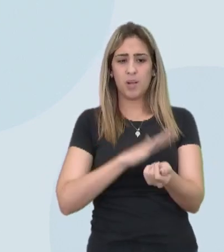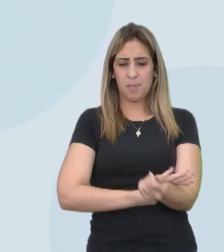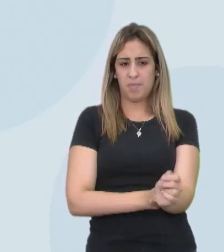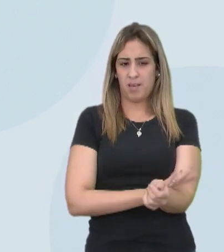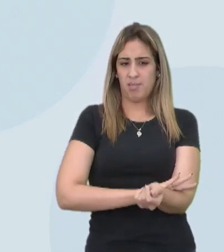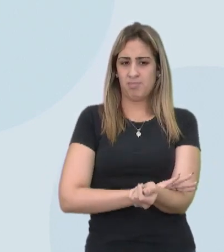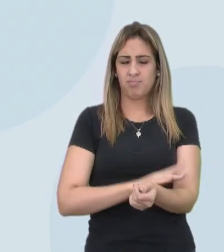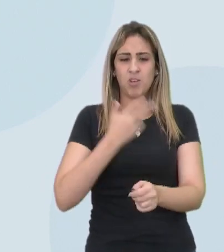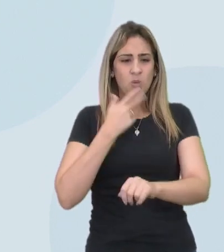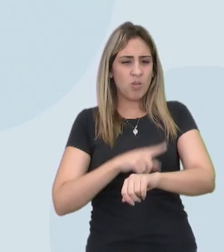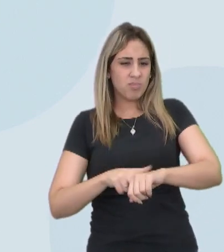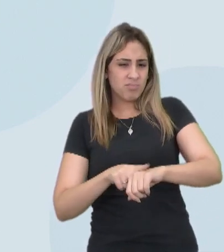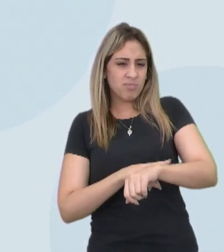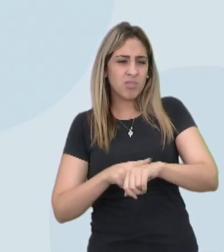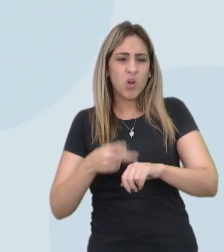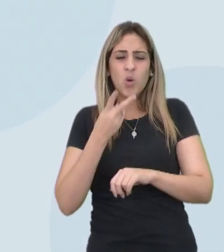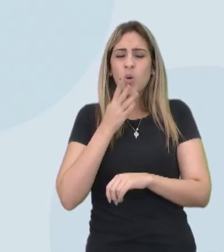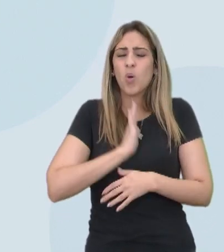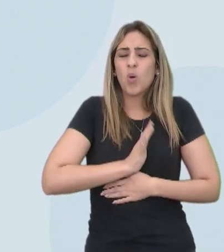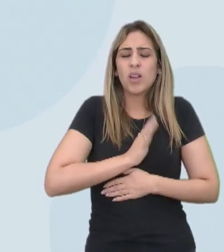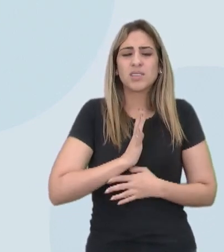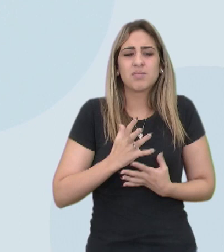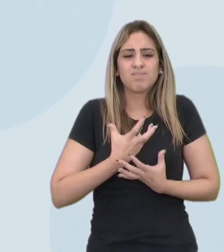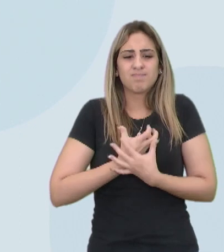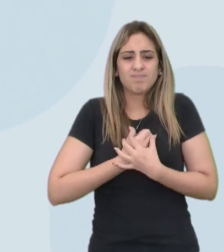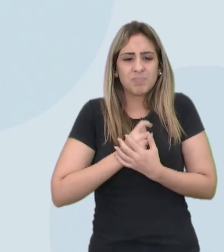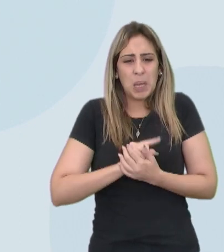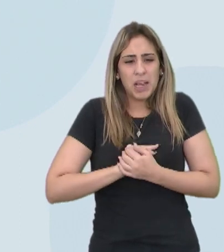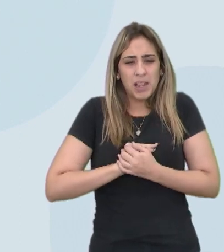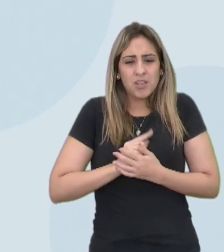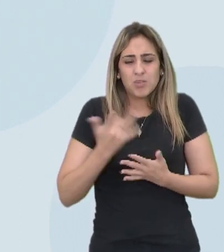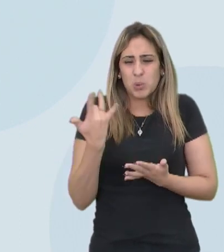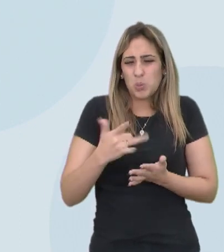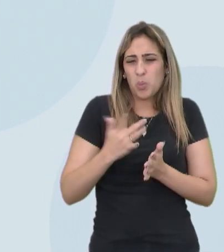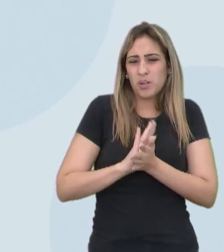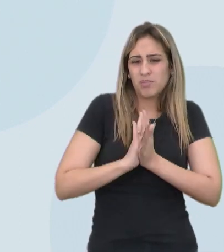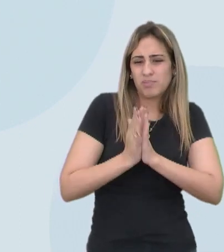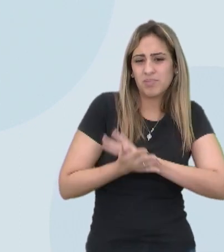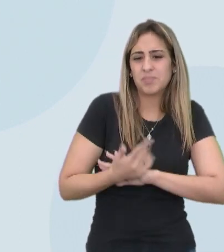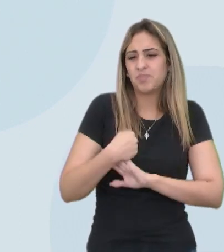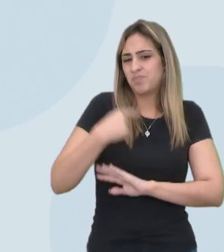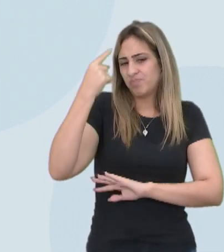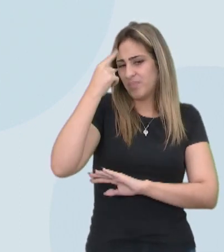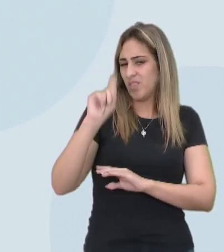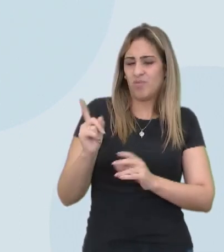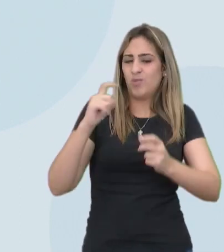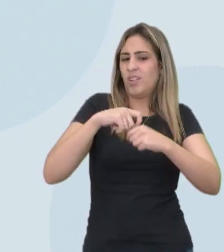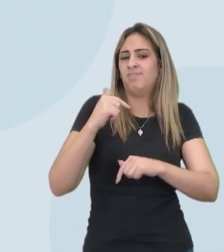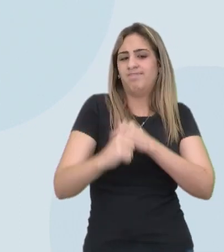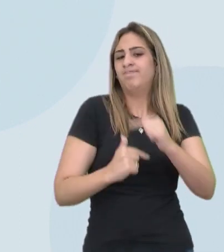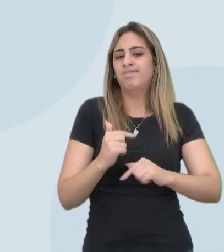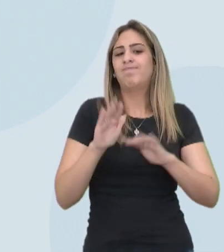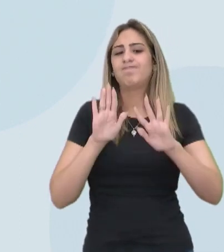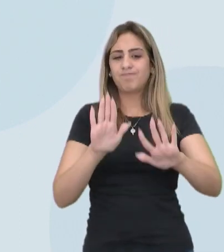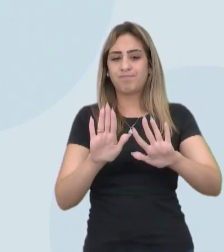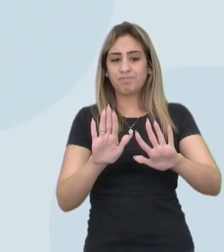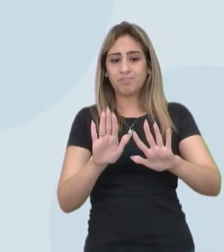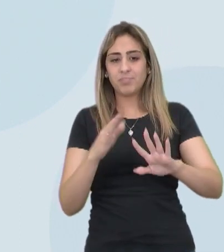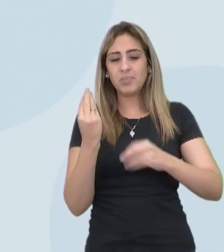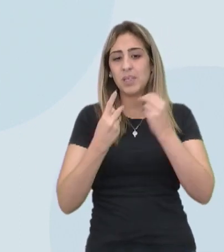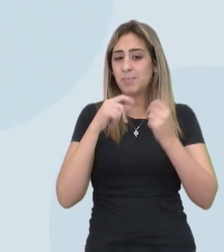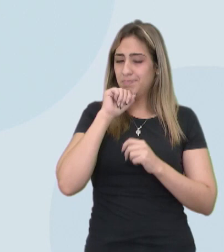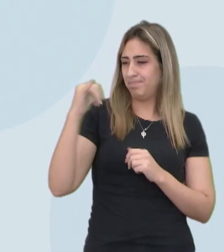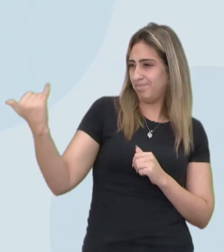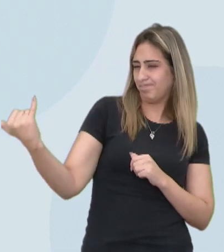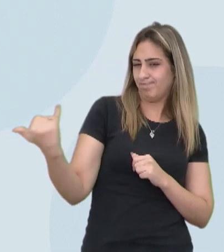sua pele, com o coração apertado, dilacerado. Pensei em não voltar ao trabalho, mas,